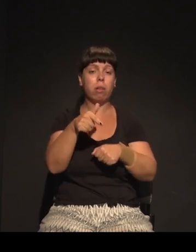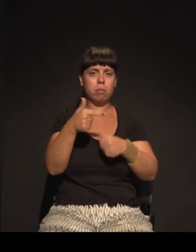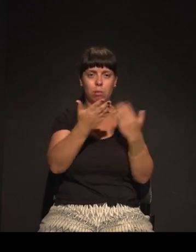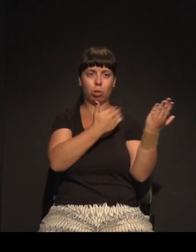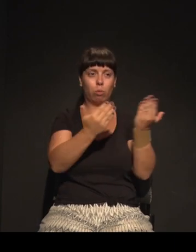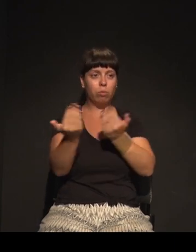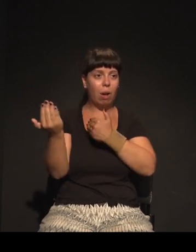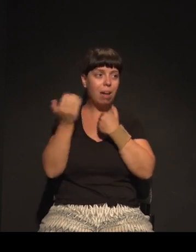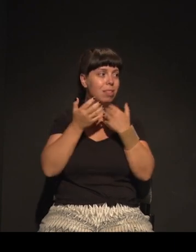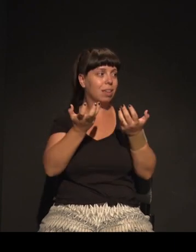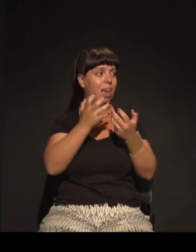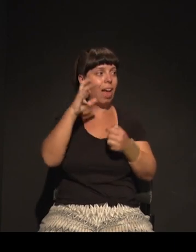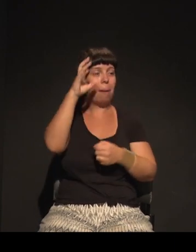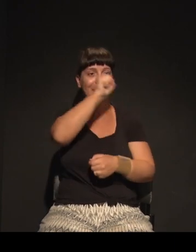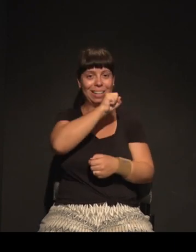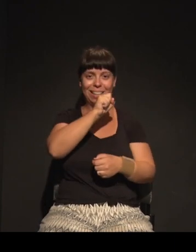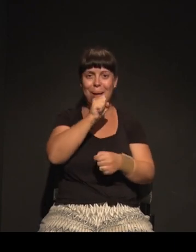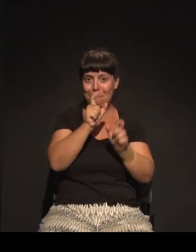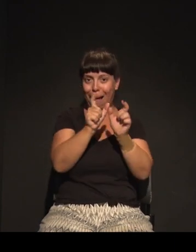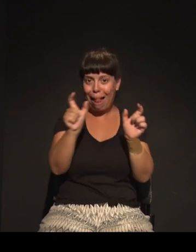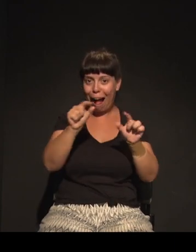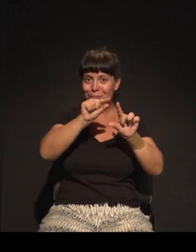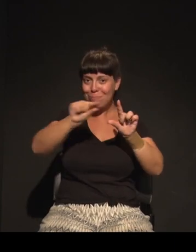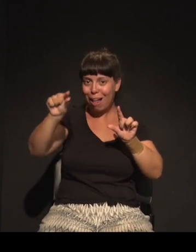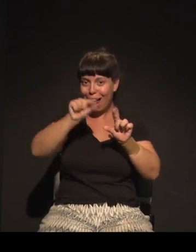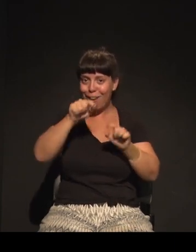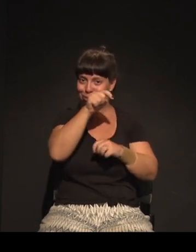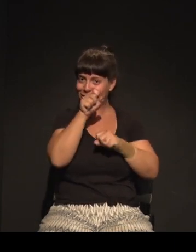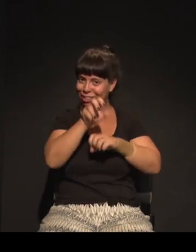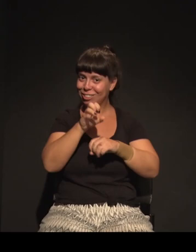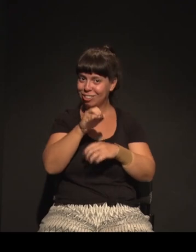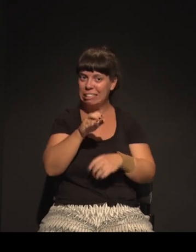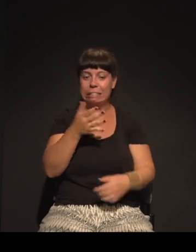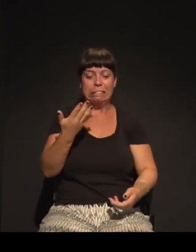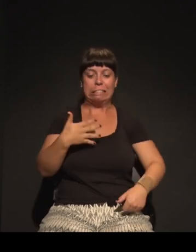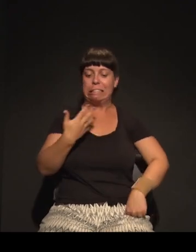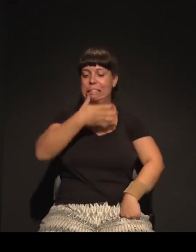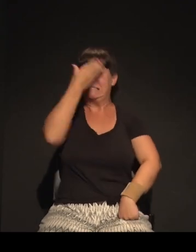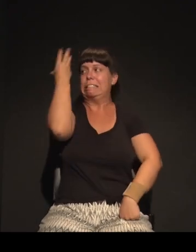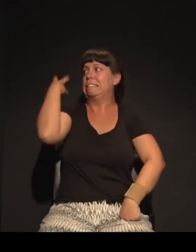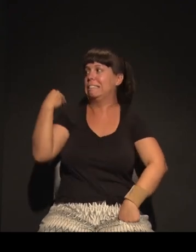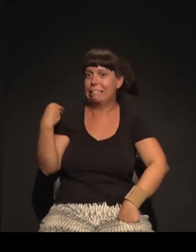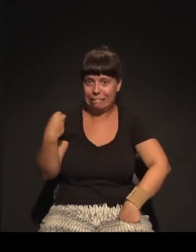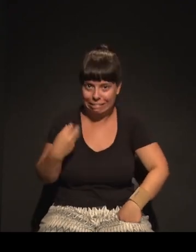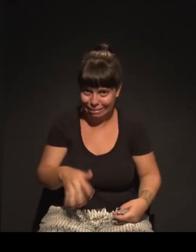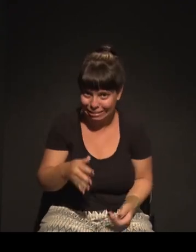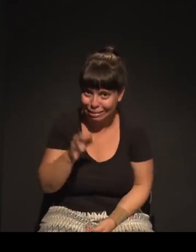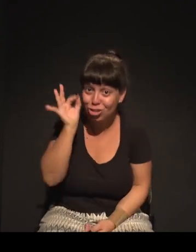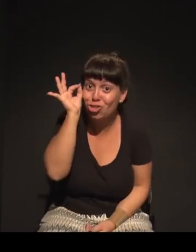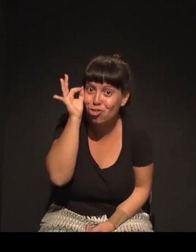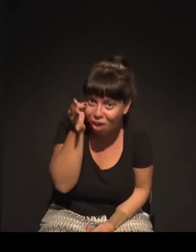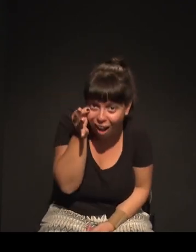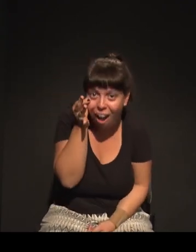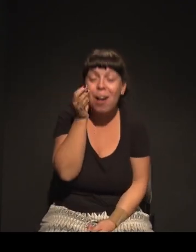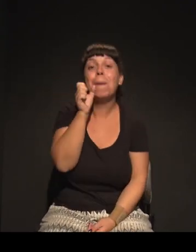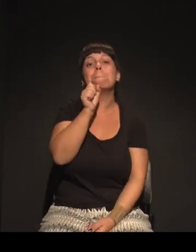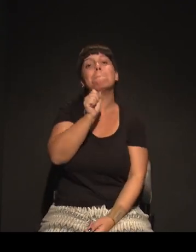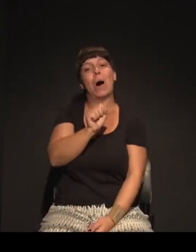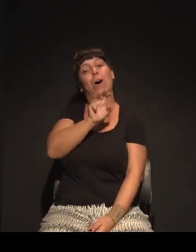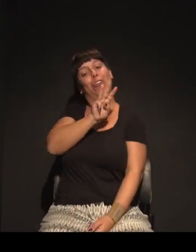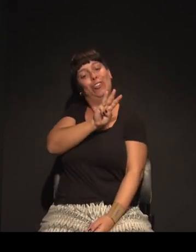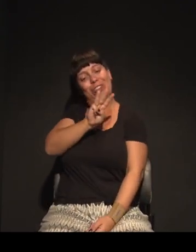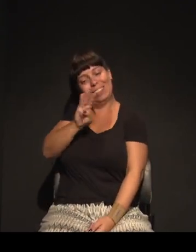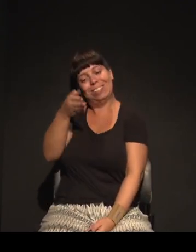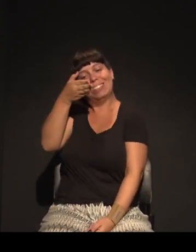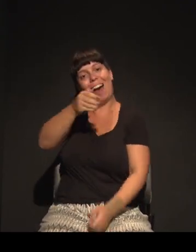aqui pra aprender as palavras que lhe ensinou de que ninguém aprendeu é pode lá voltar do site